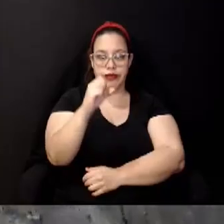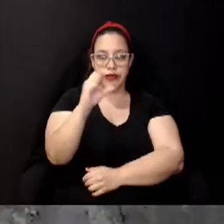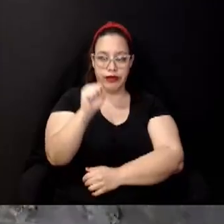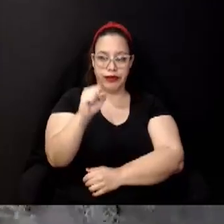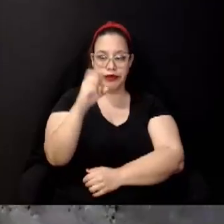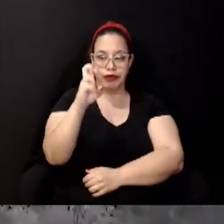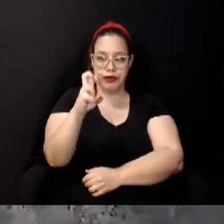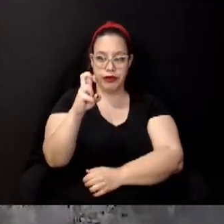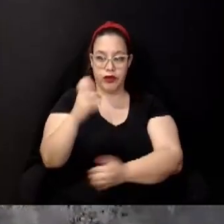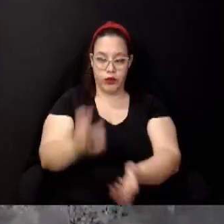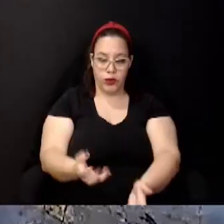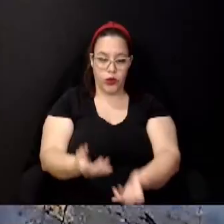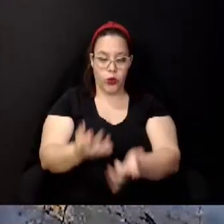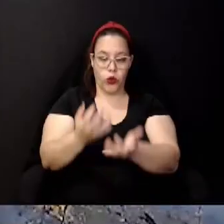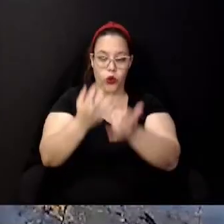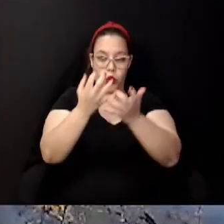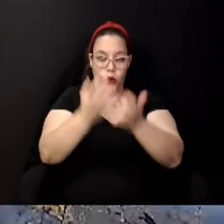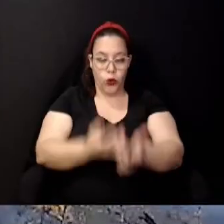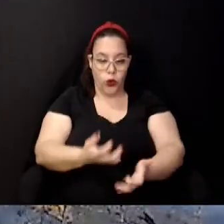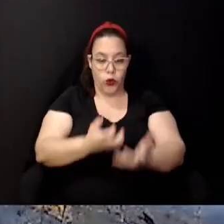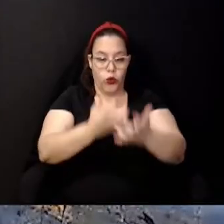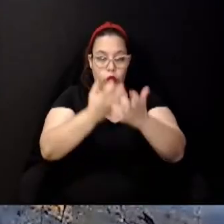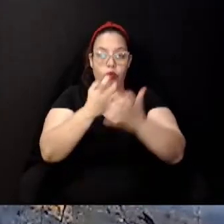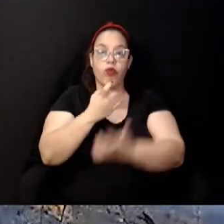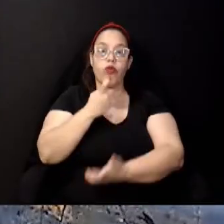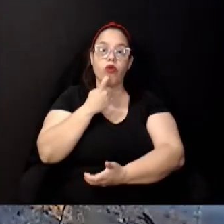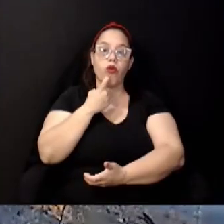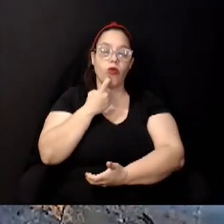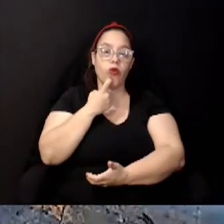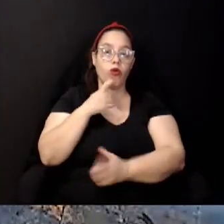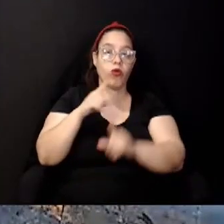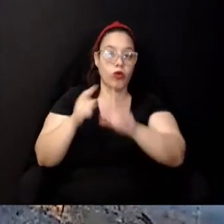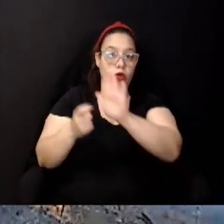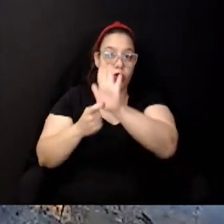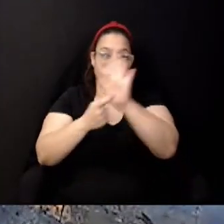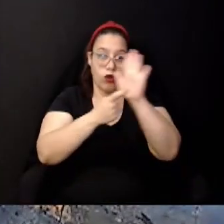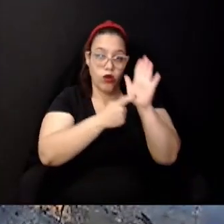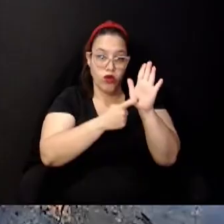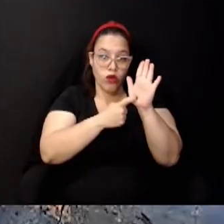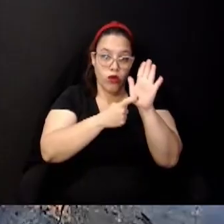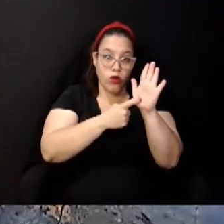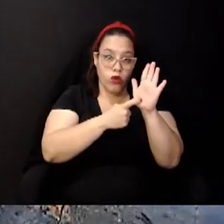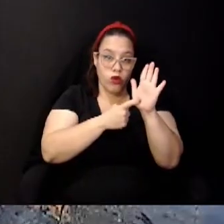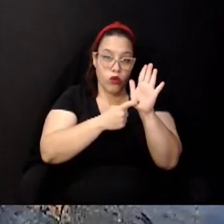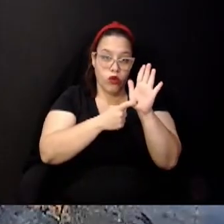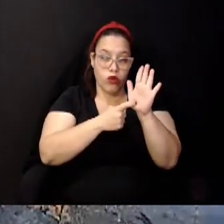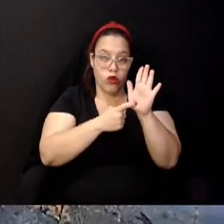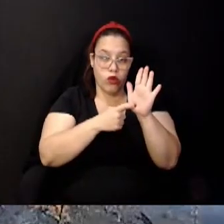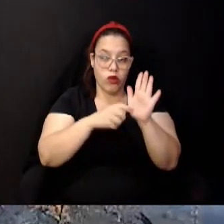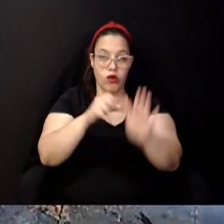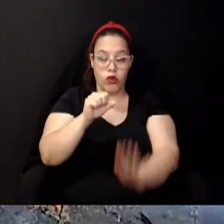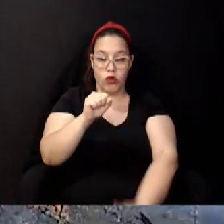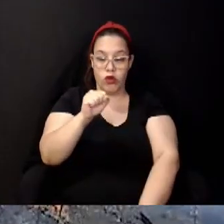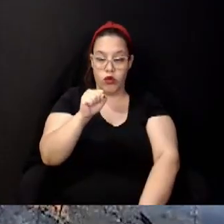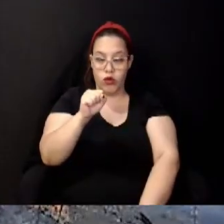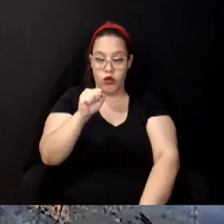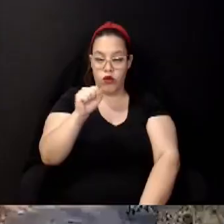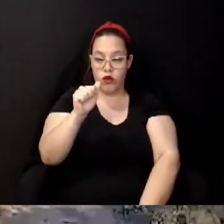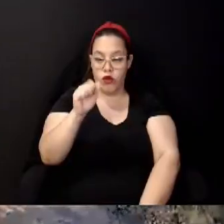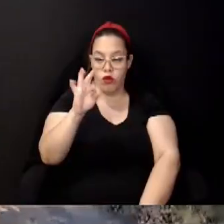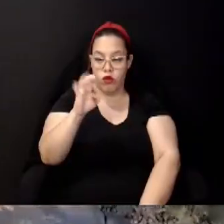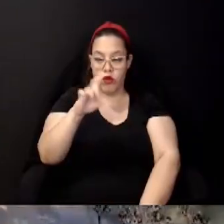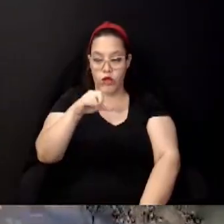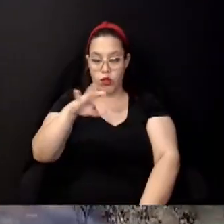focos de incêndio em Campinas, através das imagens de satélite do Instituto Nacional de Pesquisas Espaciais, o